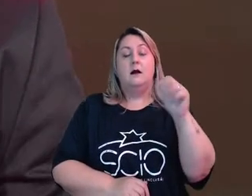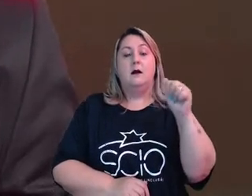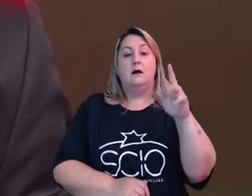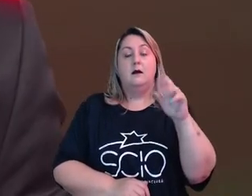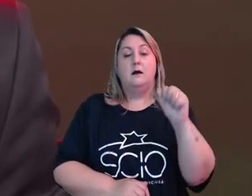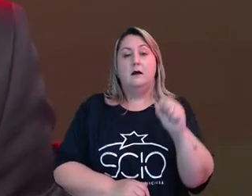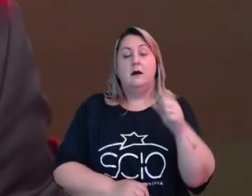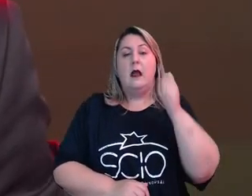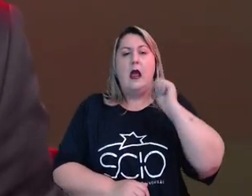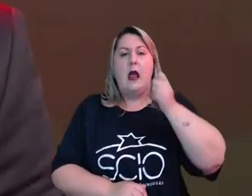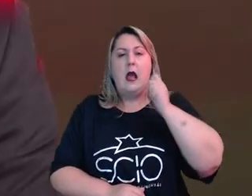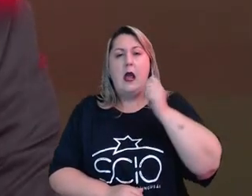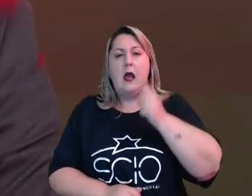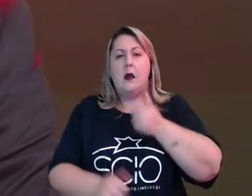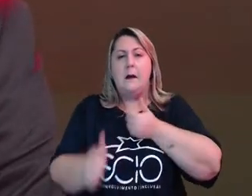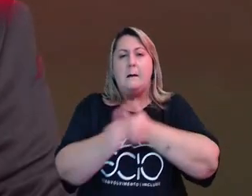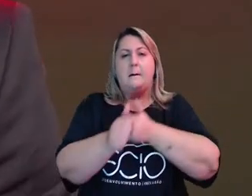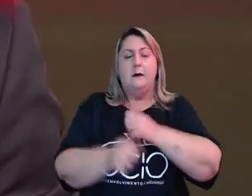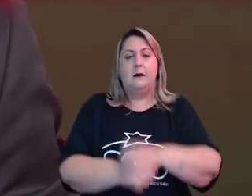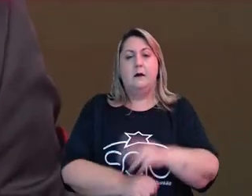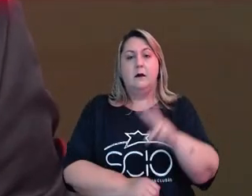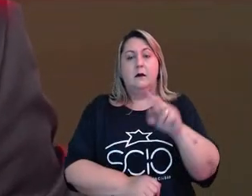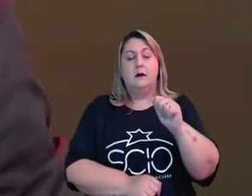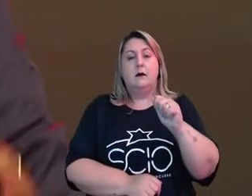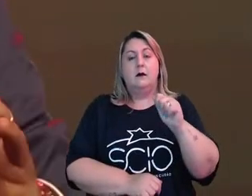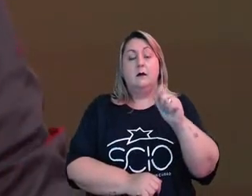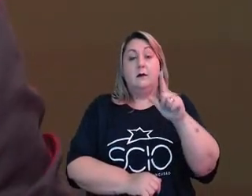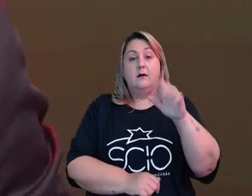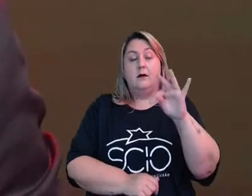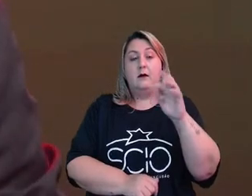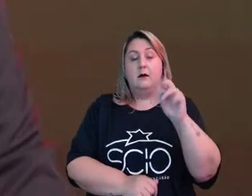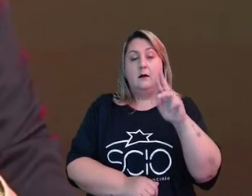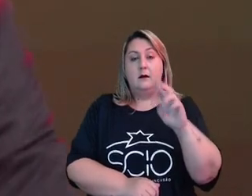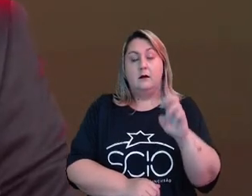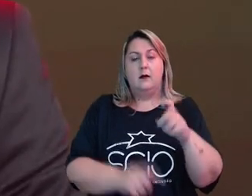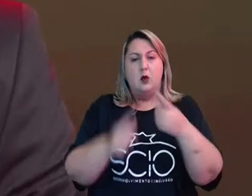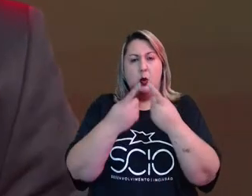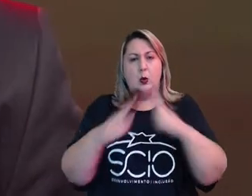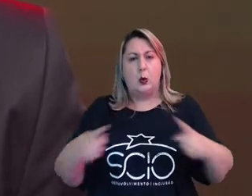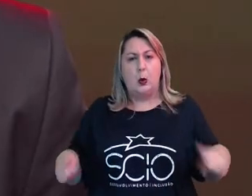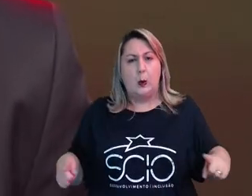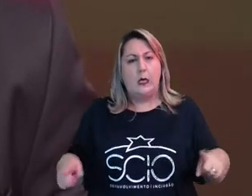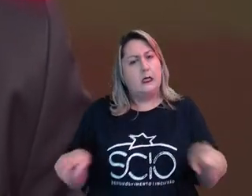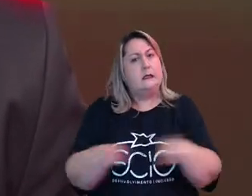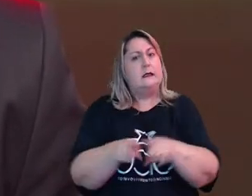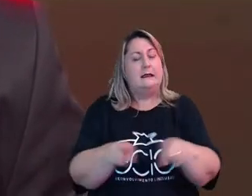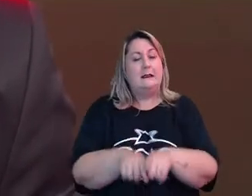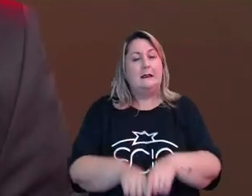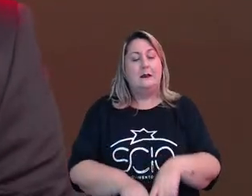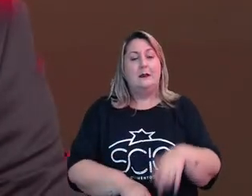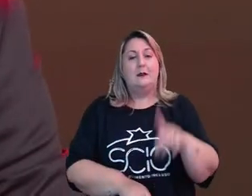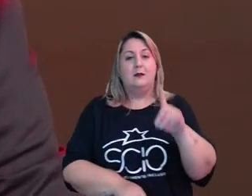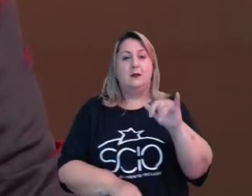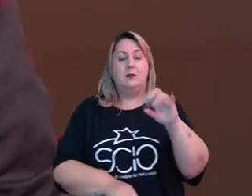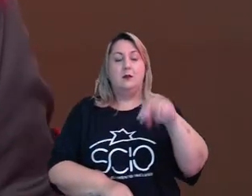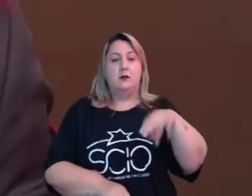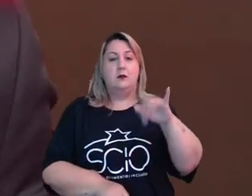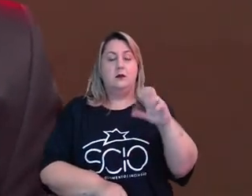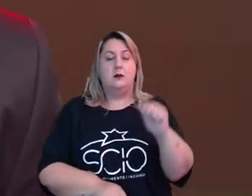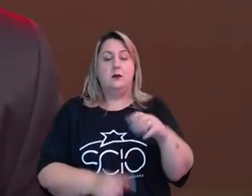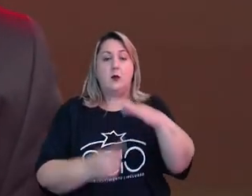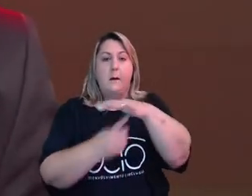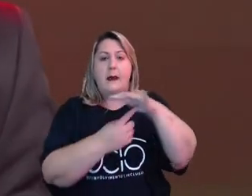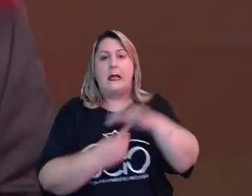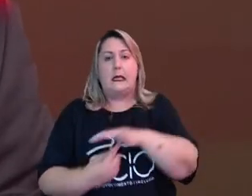Margarete em Araraquara tá aqui do lado, o Walter com a família e churras, aí demorou, meu irmão, o Dionísio tá em